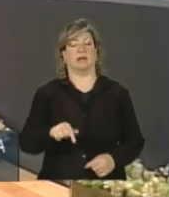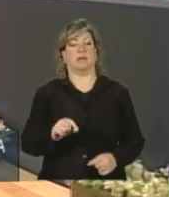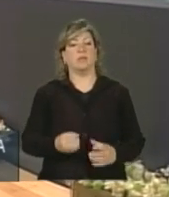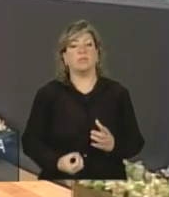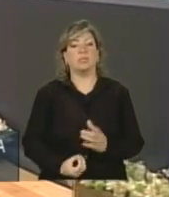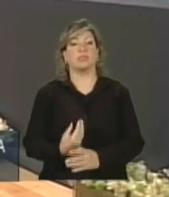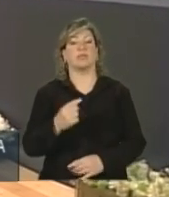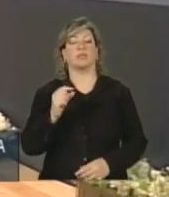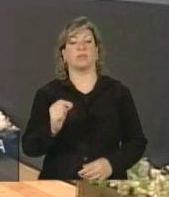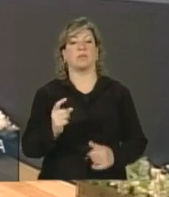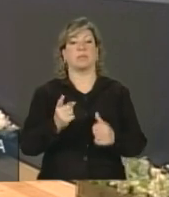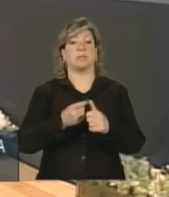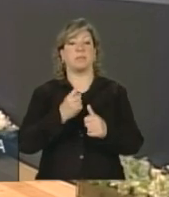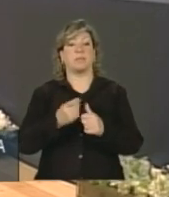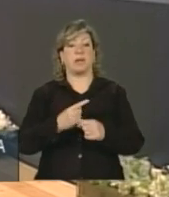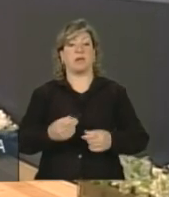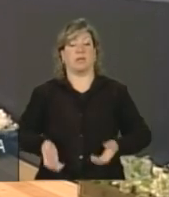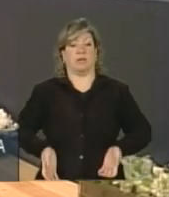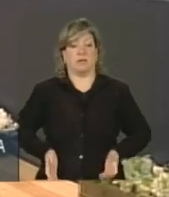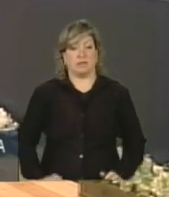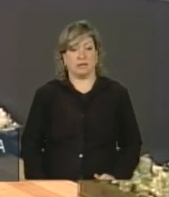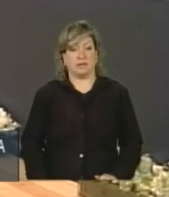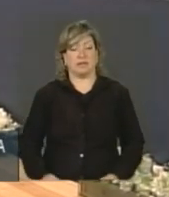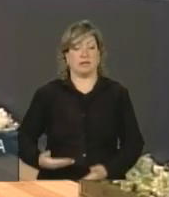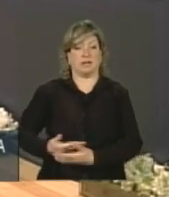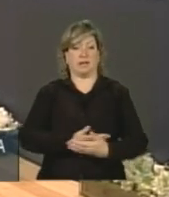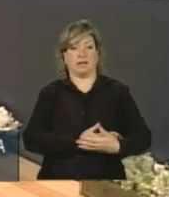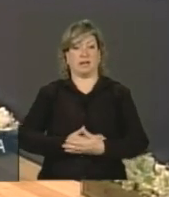nascimento do primeiro bebê de Froveta em hospital público,